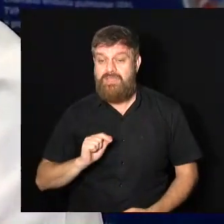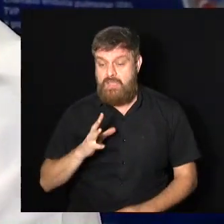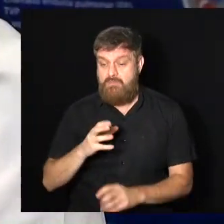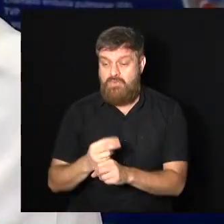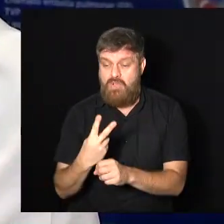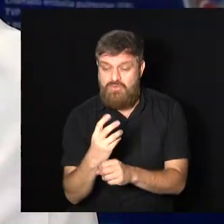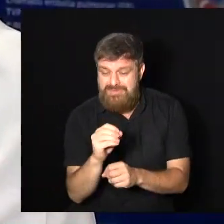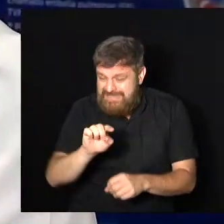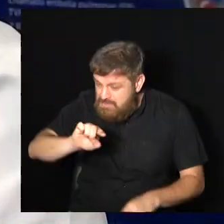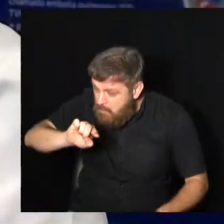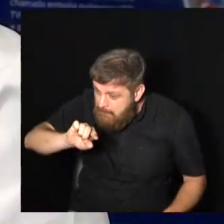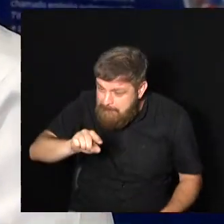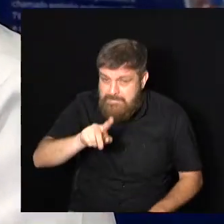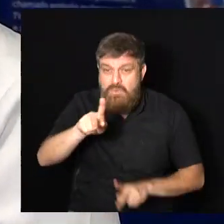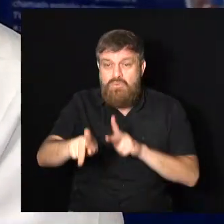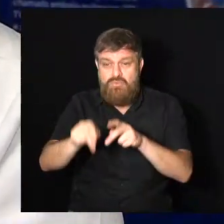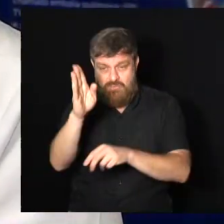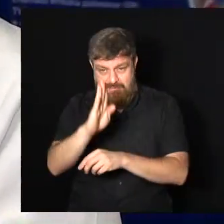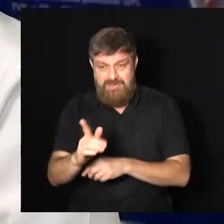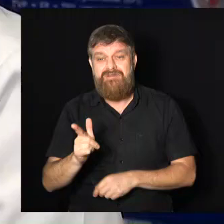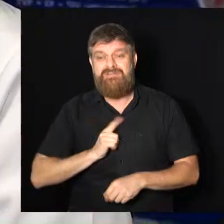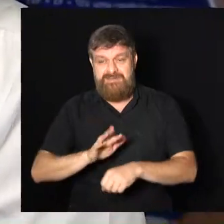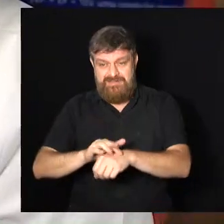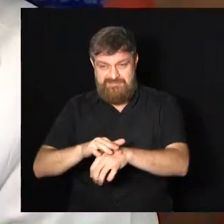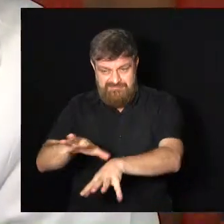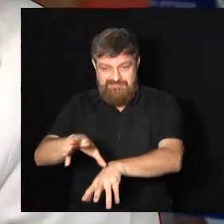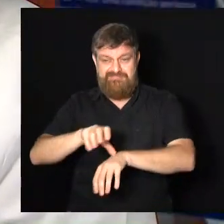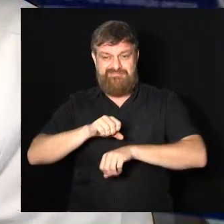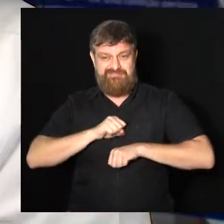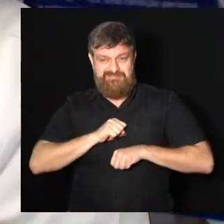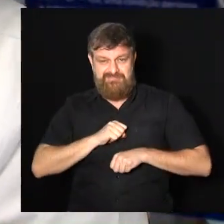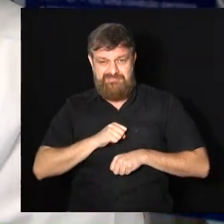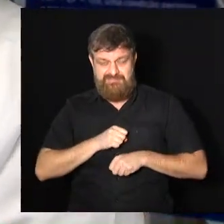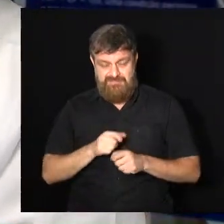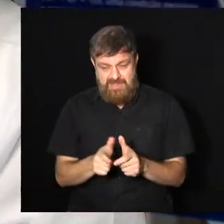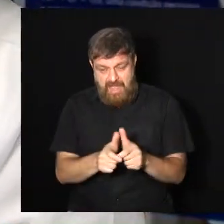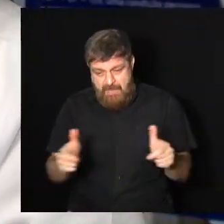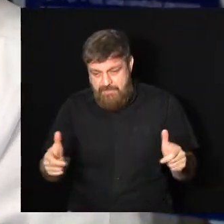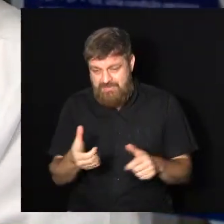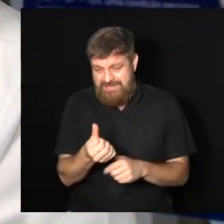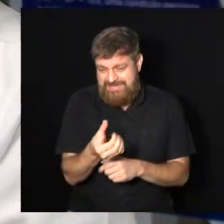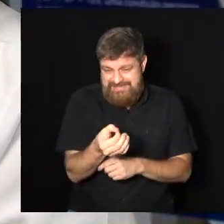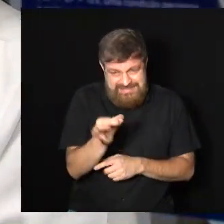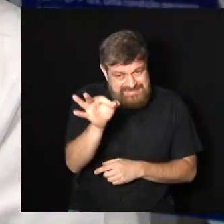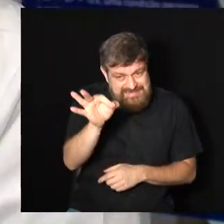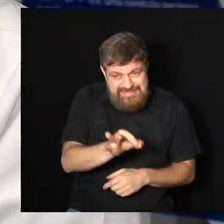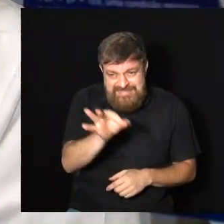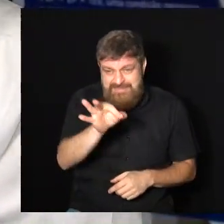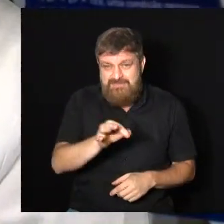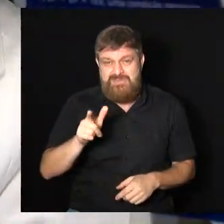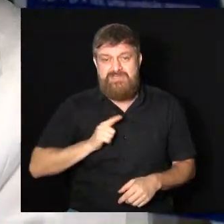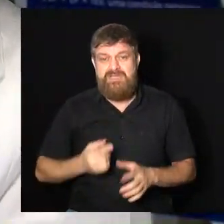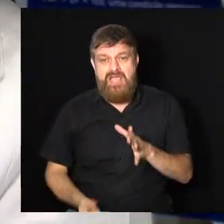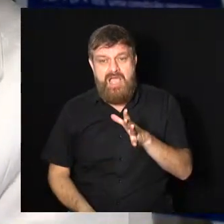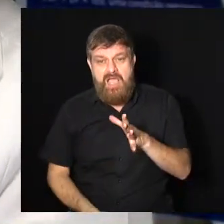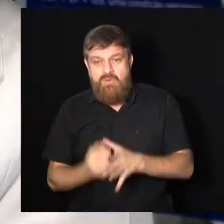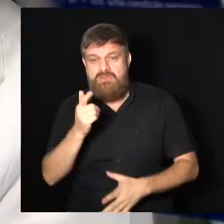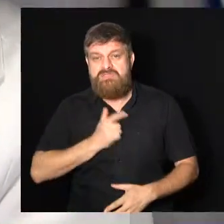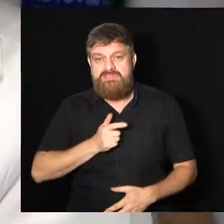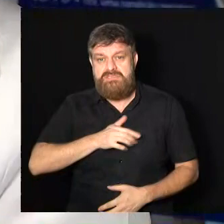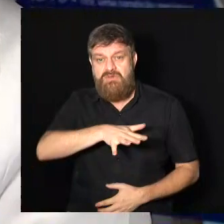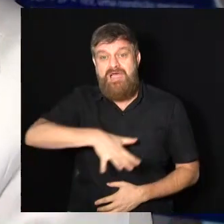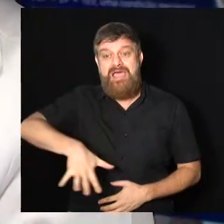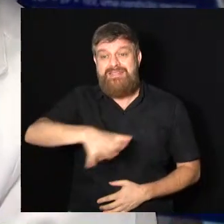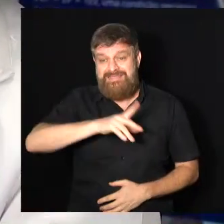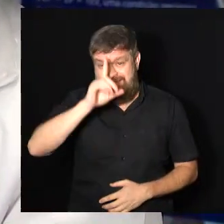por ano vão ter tromboembolismo venoso e que a grande maioria, 60%, essa trombose foi contraída no ambiente